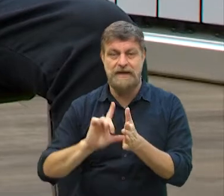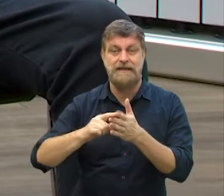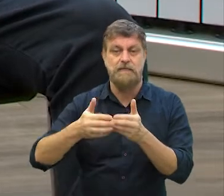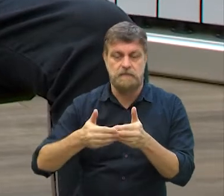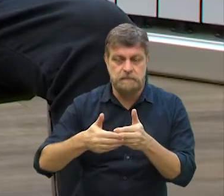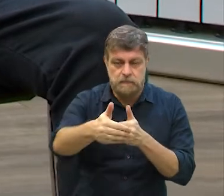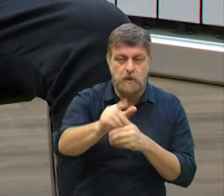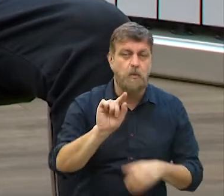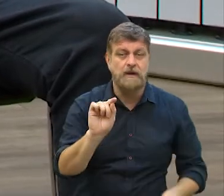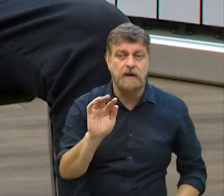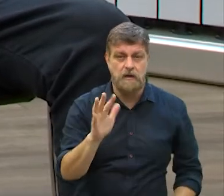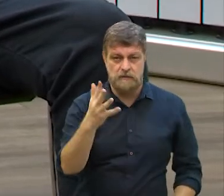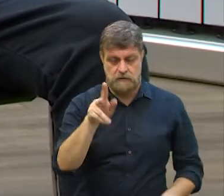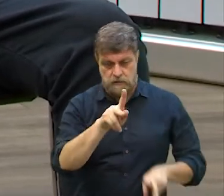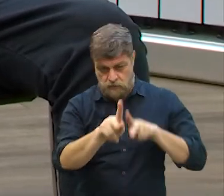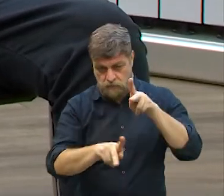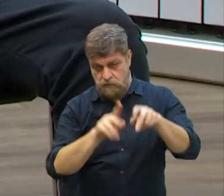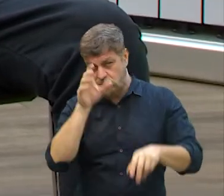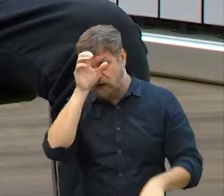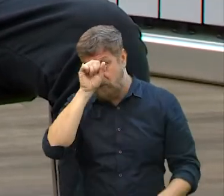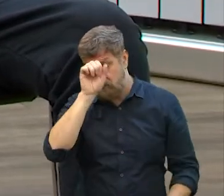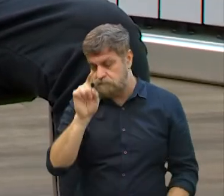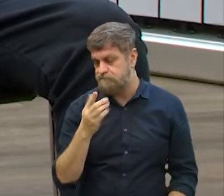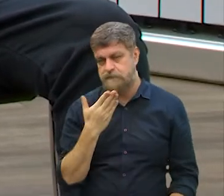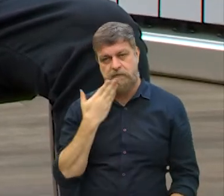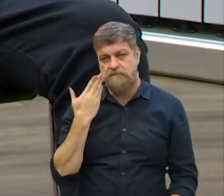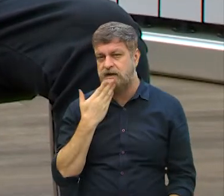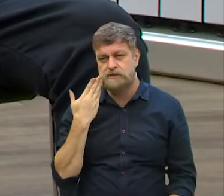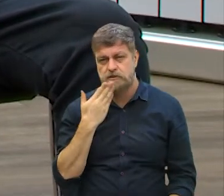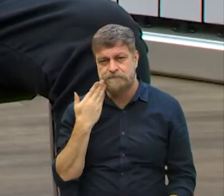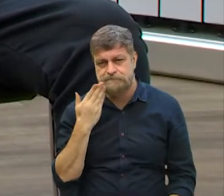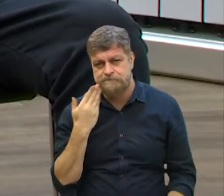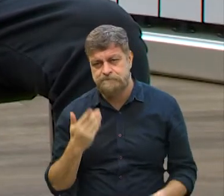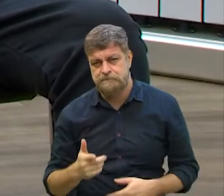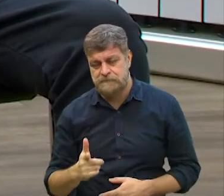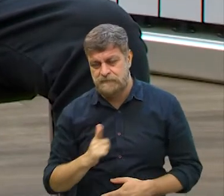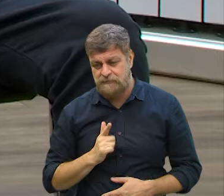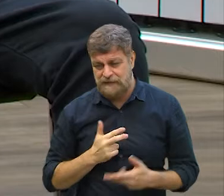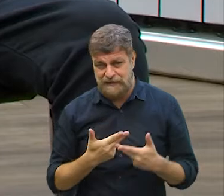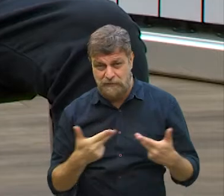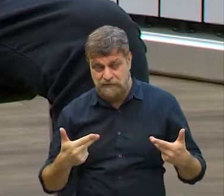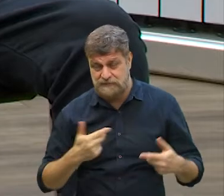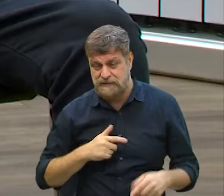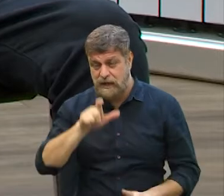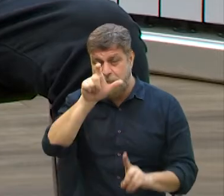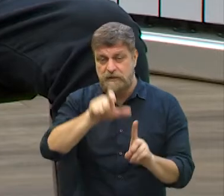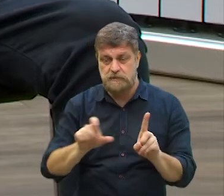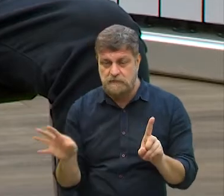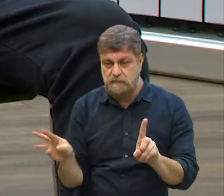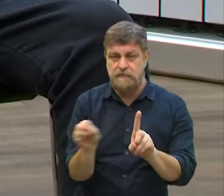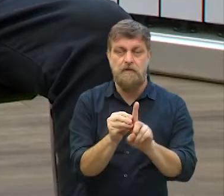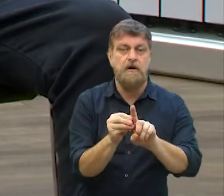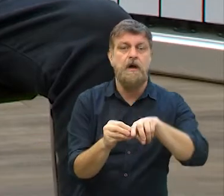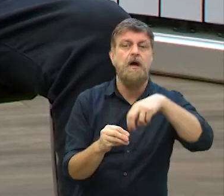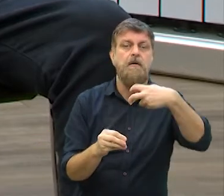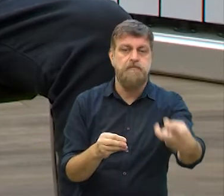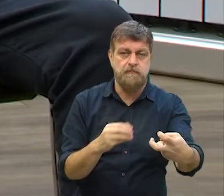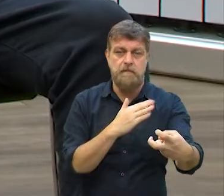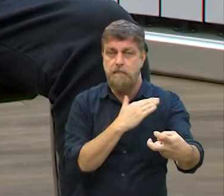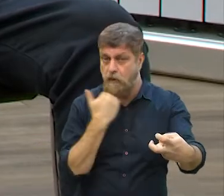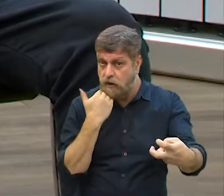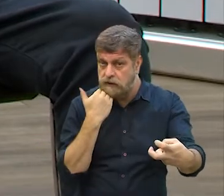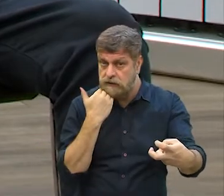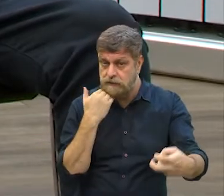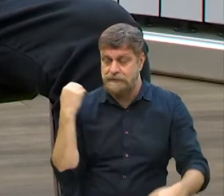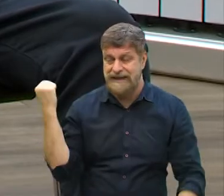Tá? Então, o que acontece? O povo aprendeu que não é fácil. É uma coisa de nada que leva embora a vida. E não é uma coisinha de nada, é uma